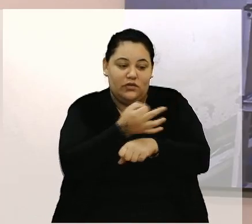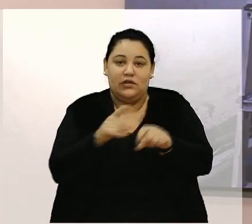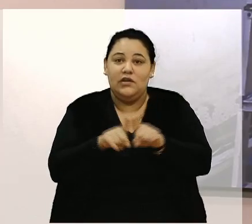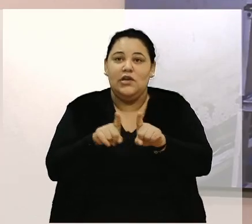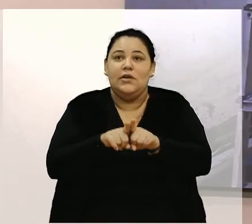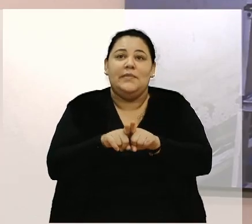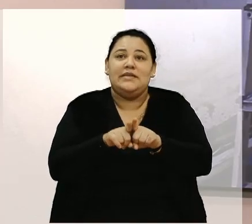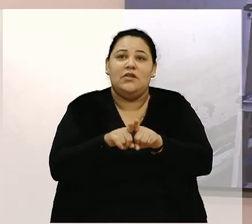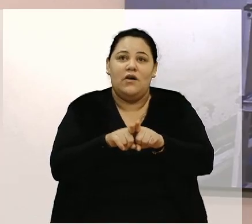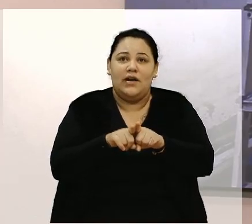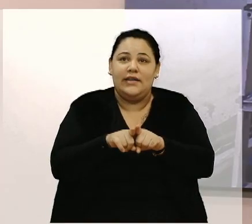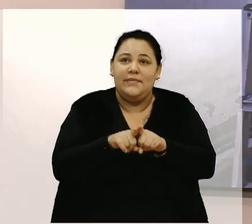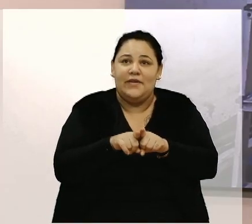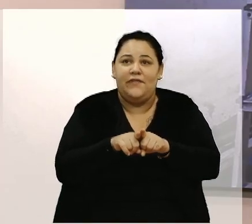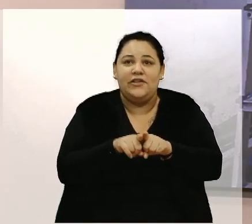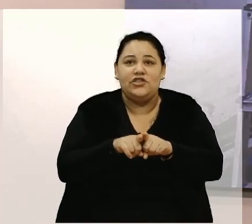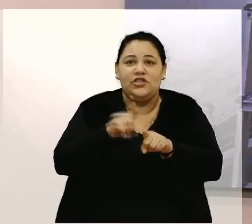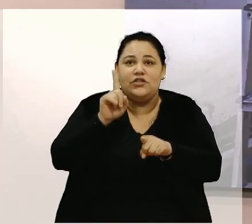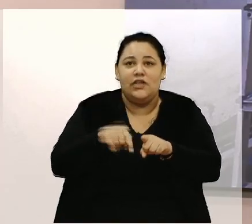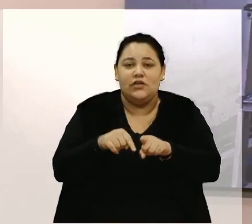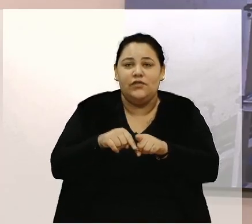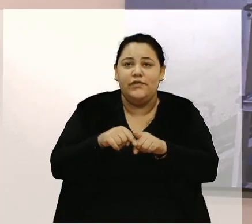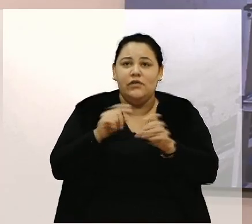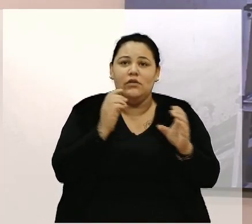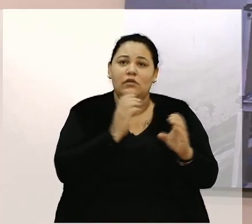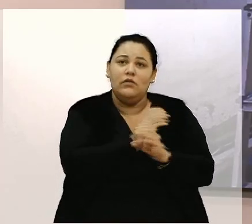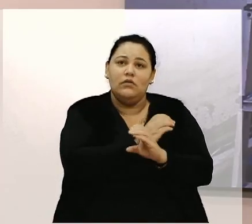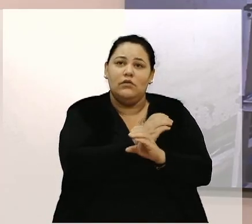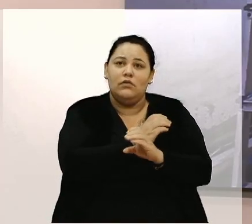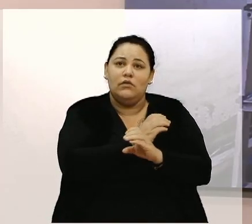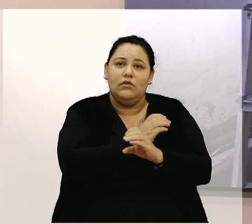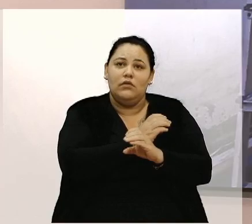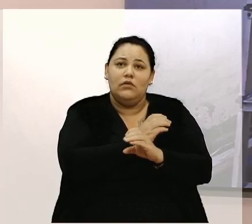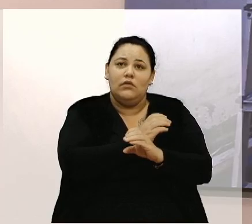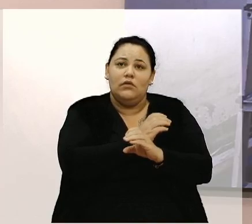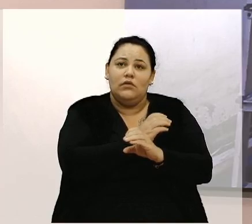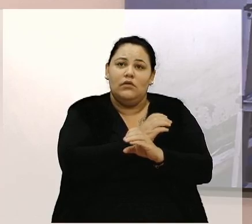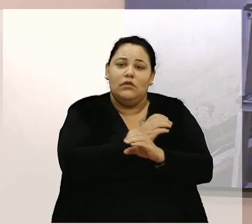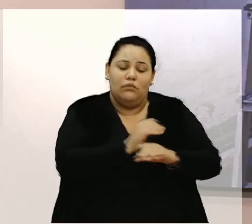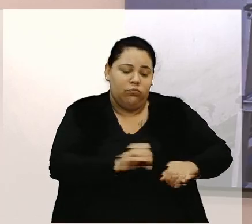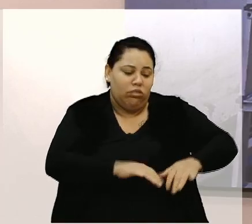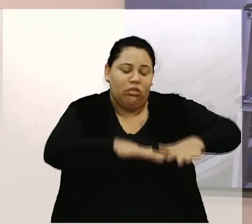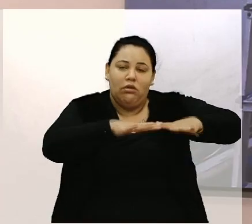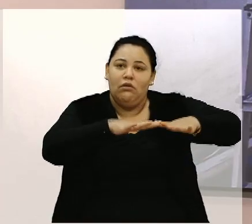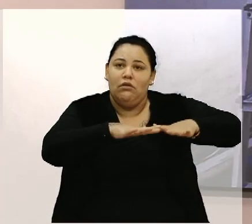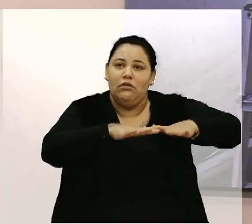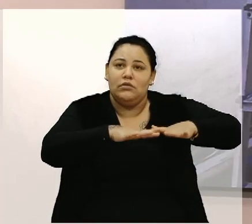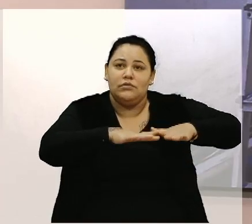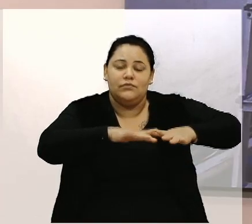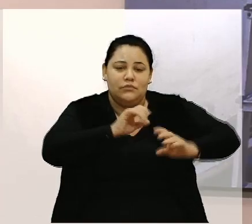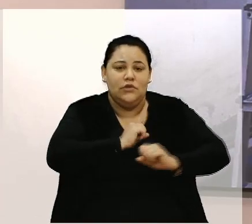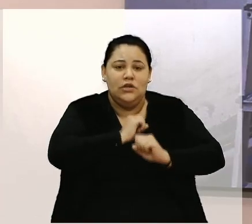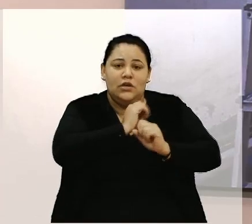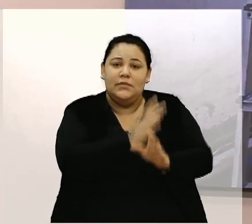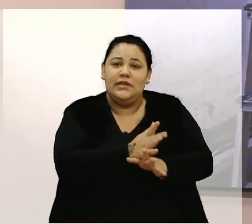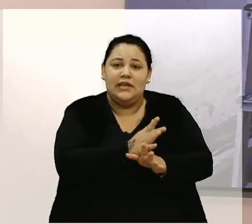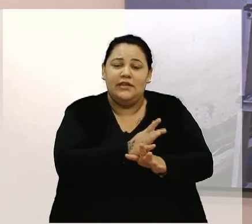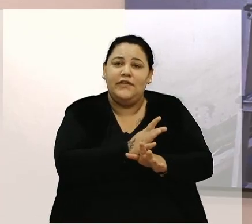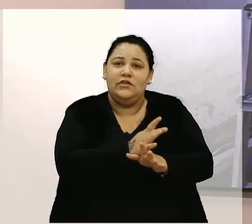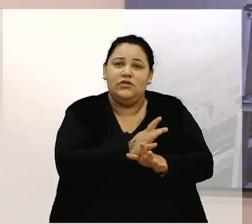baixo completamente tomada pelo barro e água. Então, são ações que o nosso gabinete